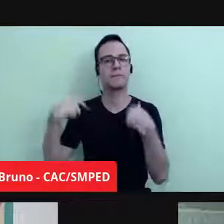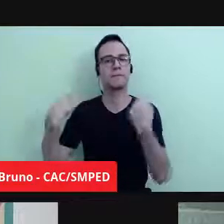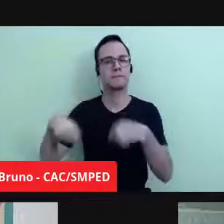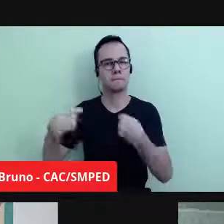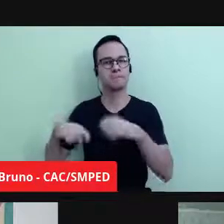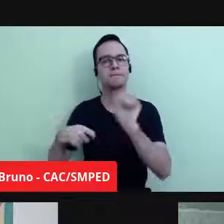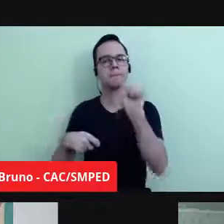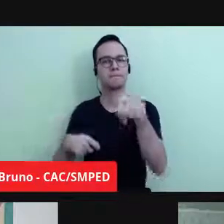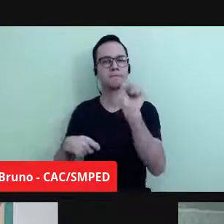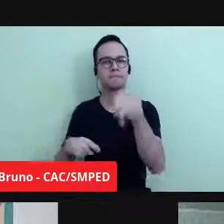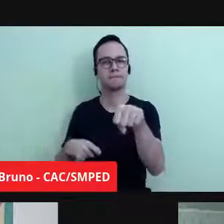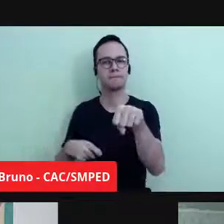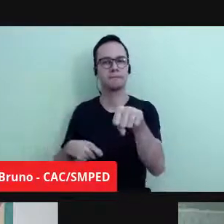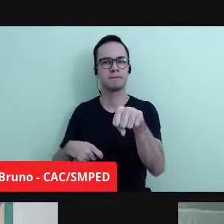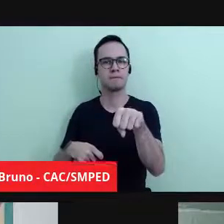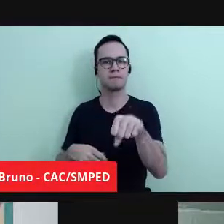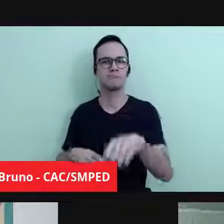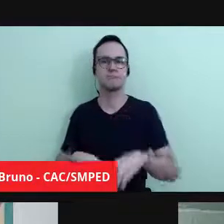sim,